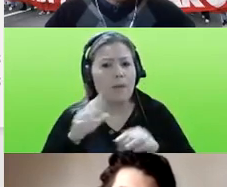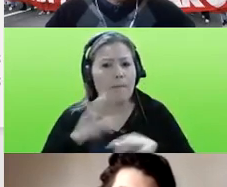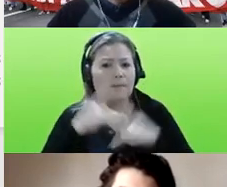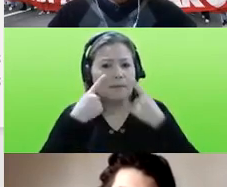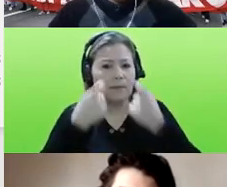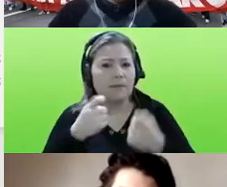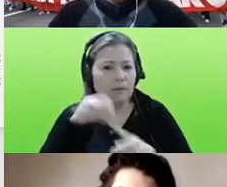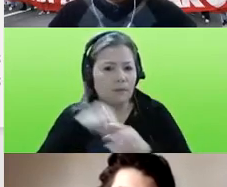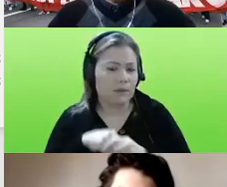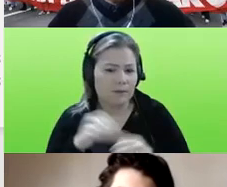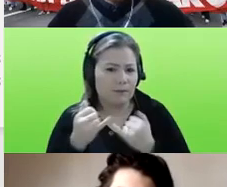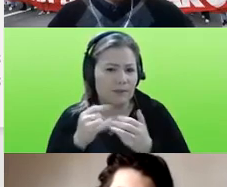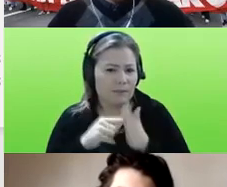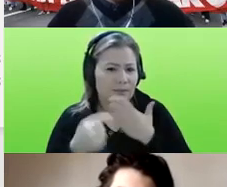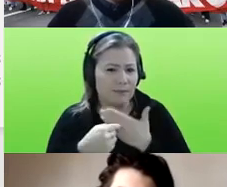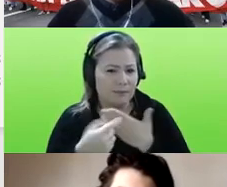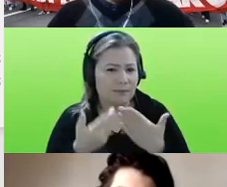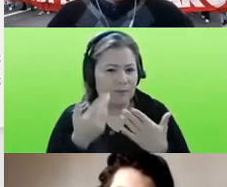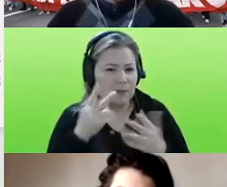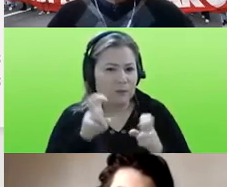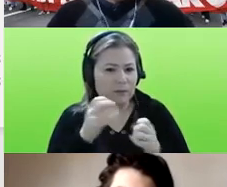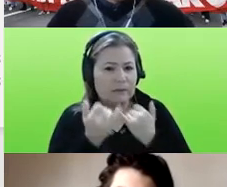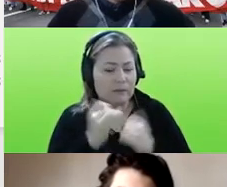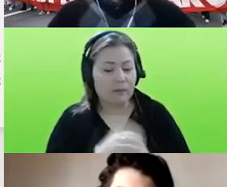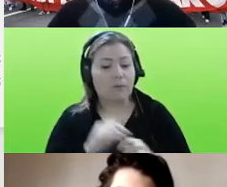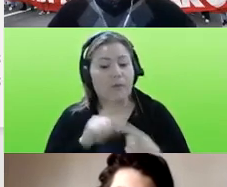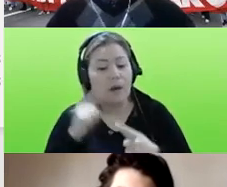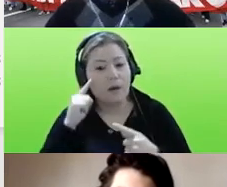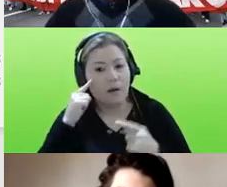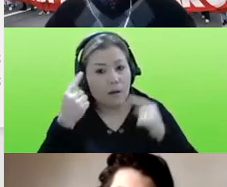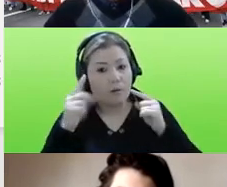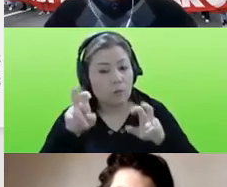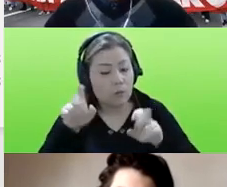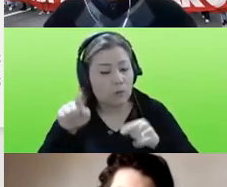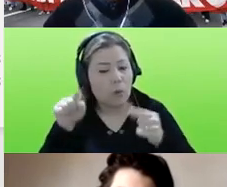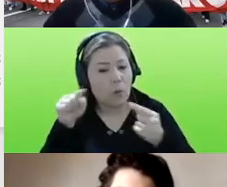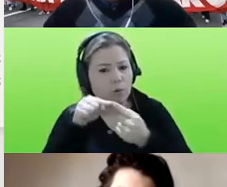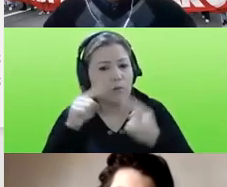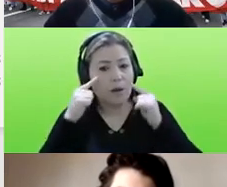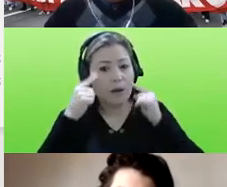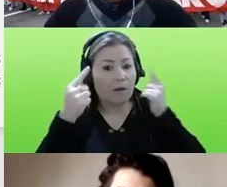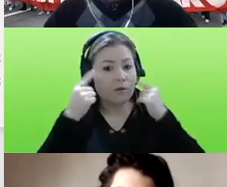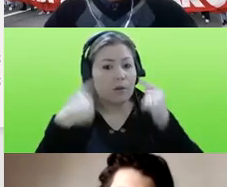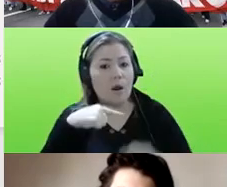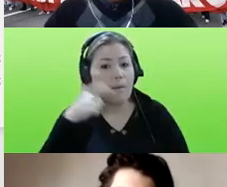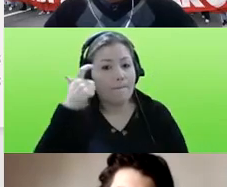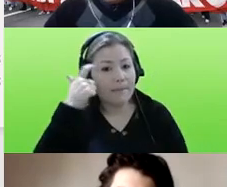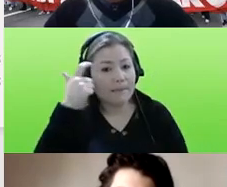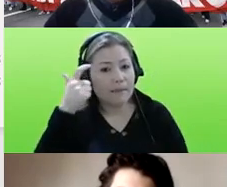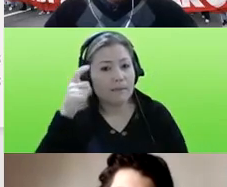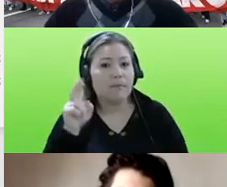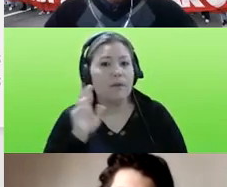Não é? Então, foi nesse sentido de criatividade que nós pensamos na contribuição